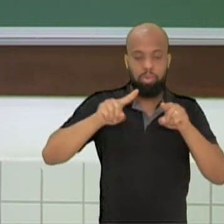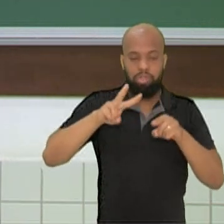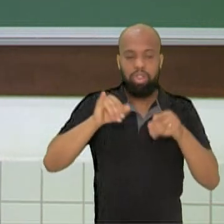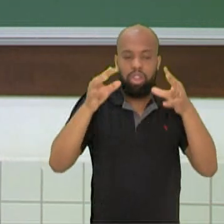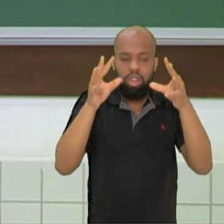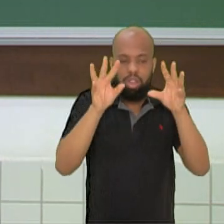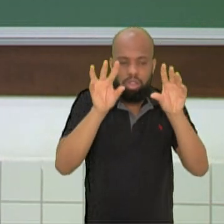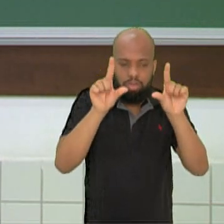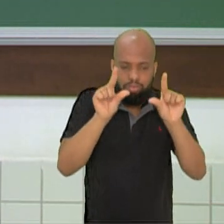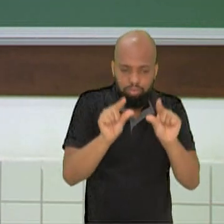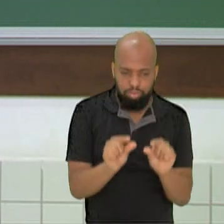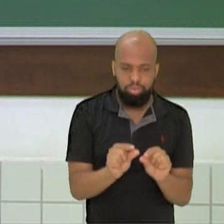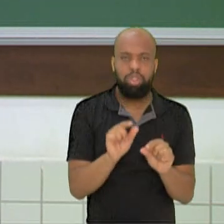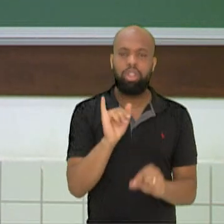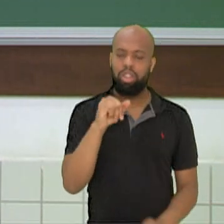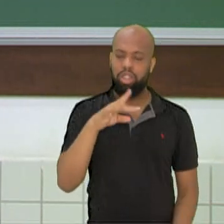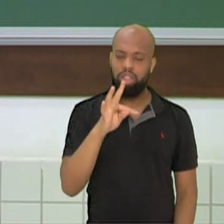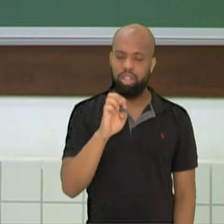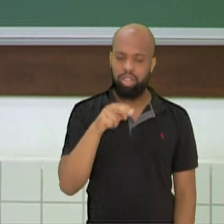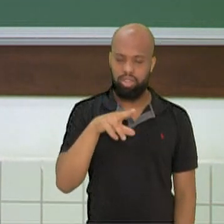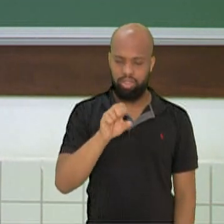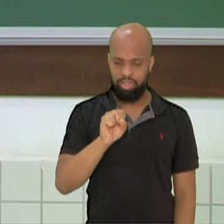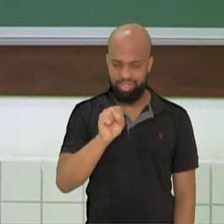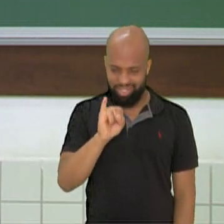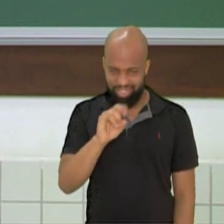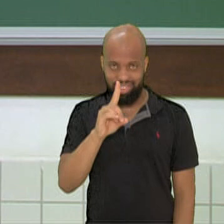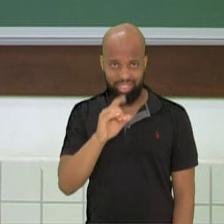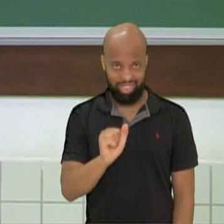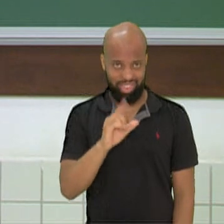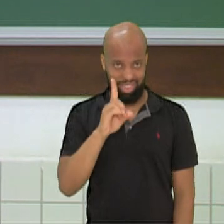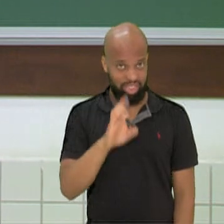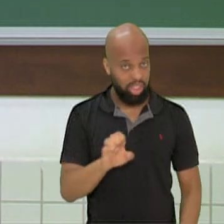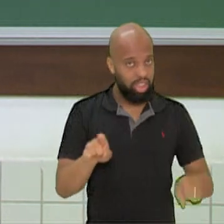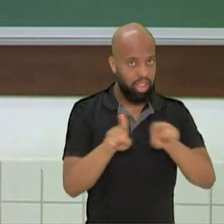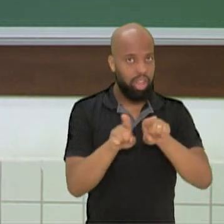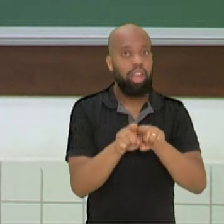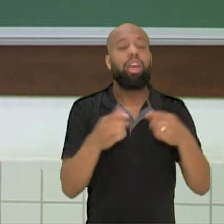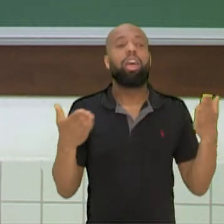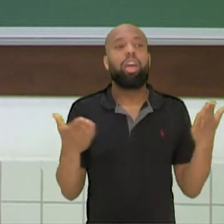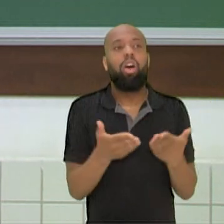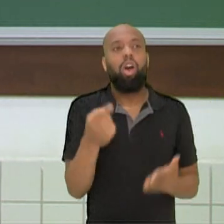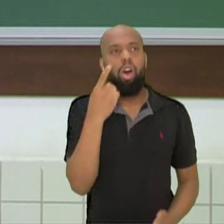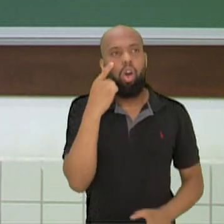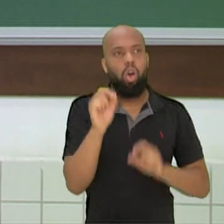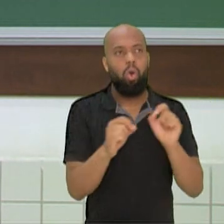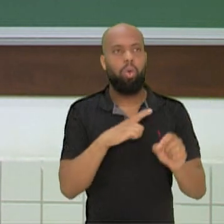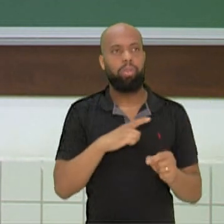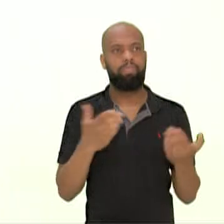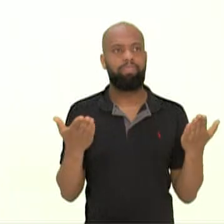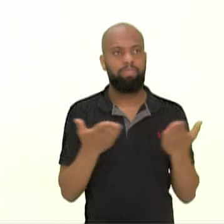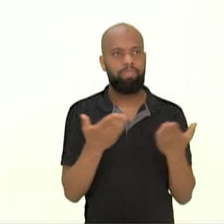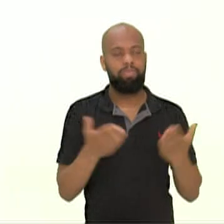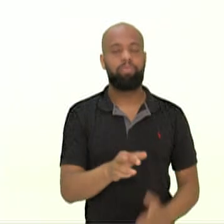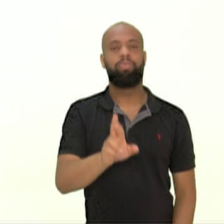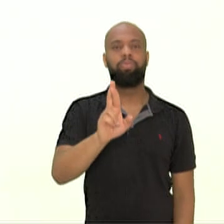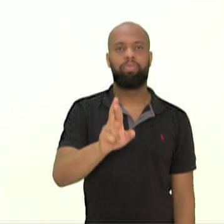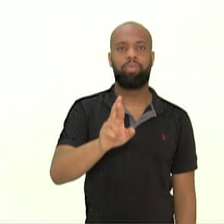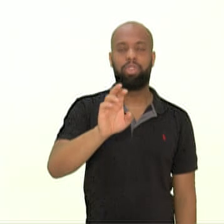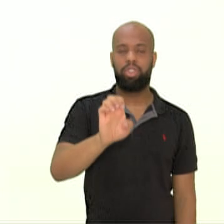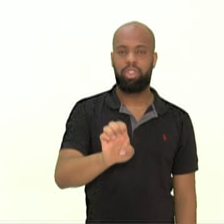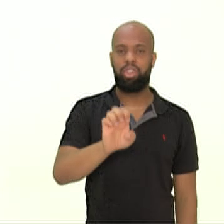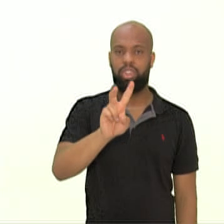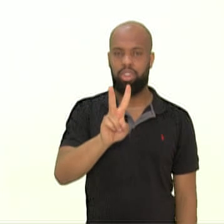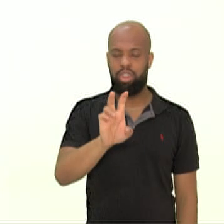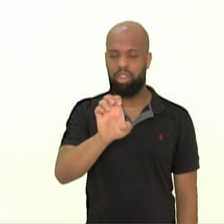intensidade. Então, isso é uma característica que temos ali, ok? Avançando aqui, então, olha o que temos ali na nossa próxima tela. A reverberação,